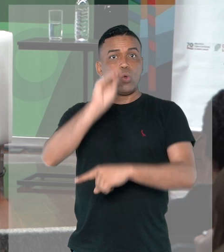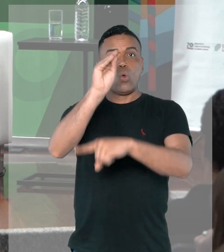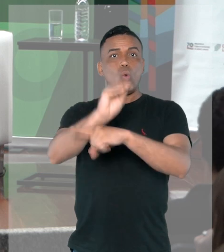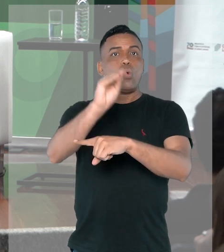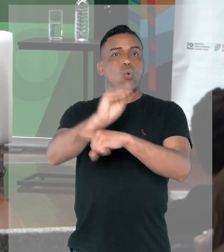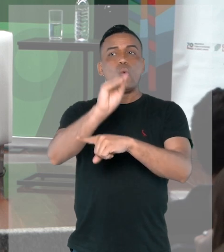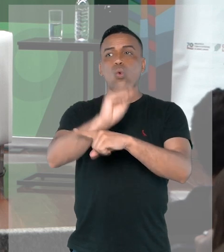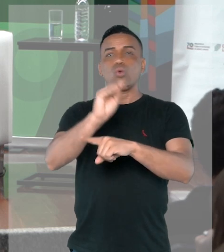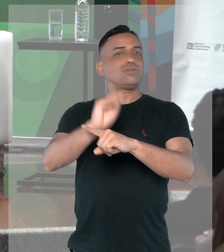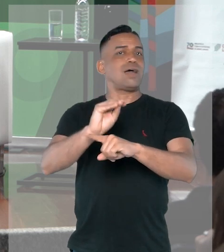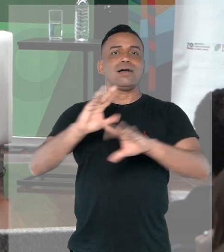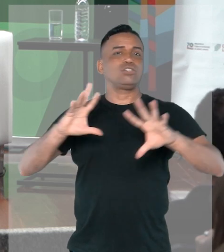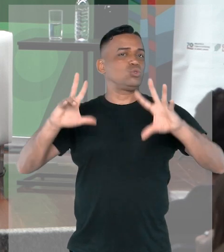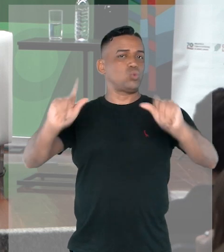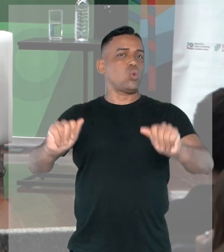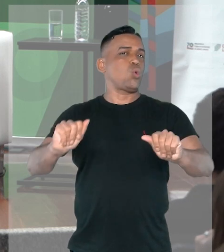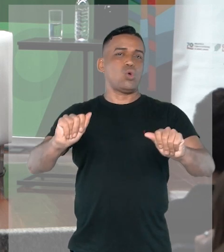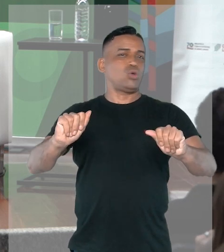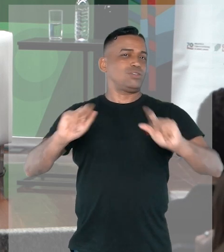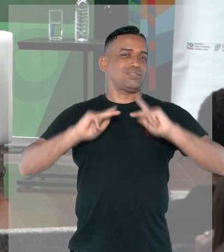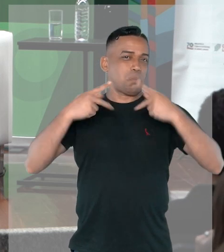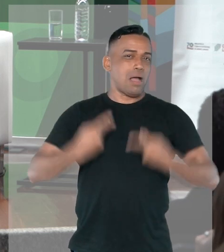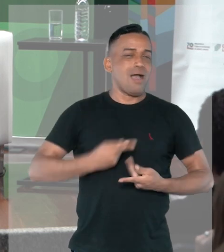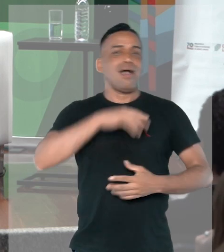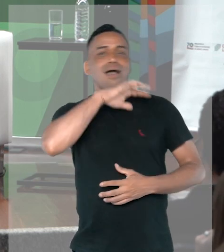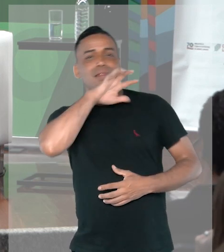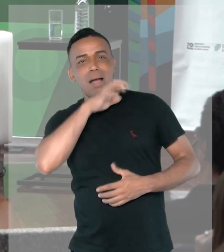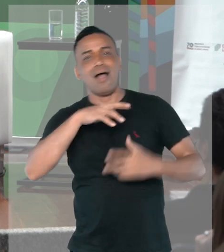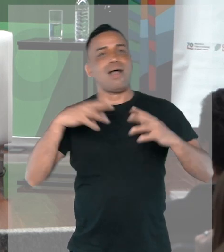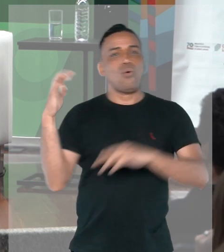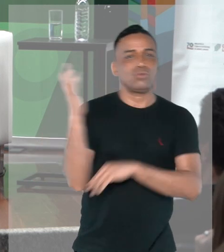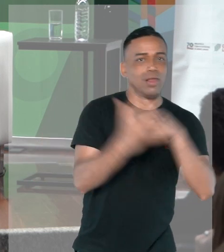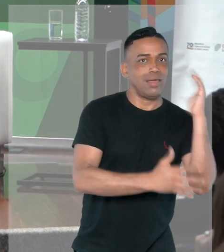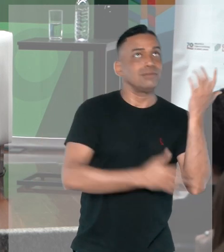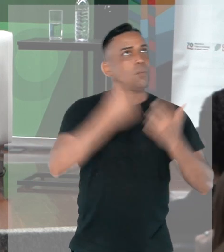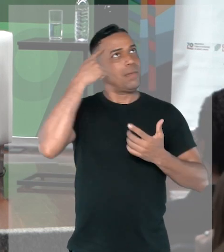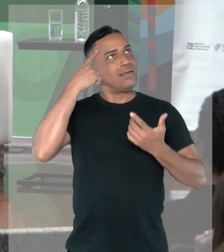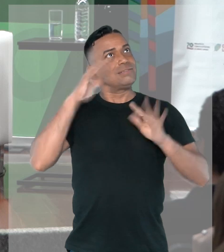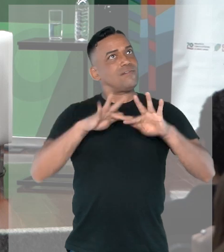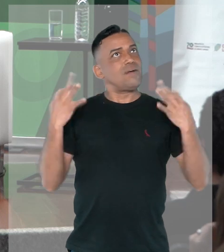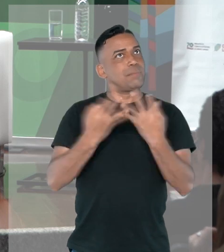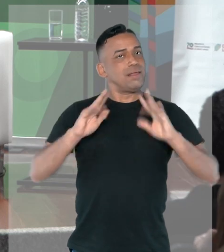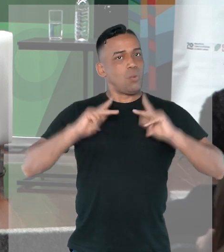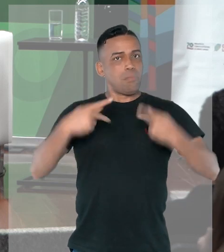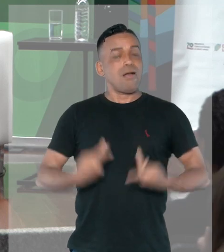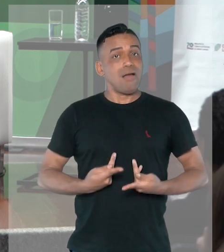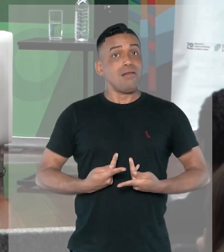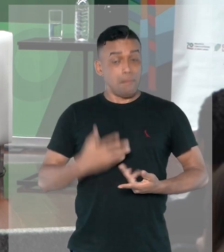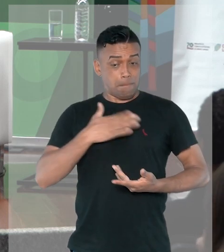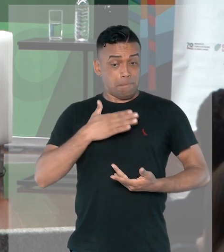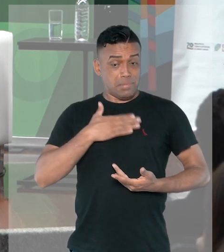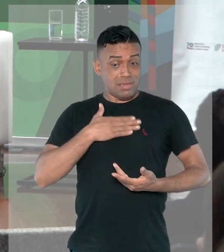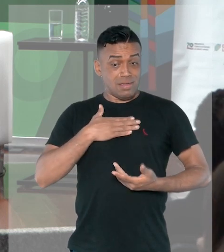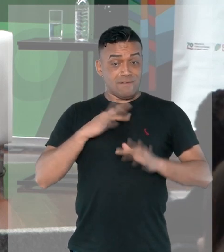seres. De não pensar na minha família em primeiro lugar, mas na família humana. E quando eu penso na família humana, a minha família ela é abençoada